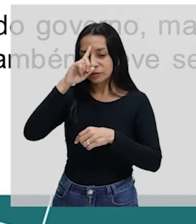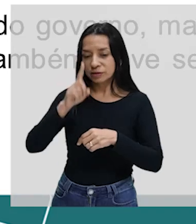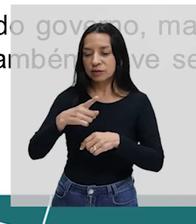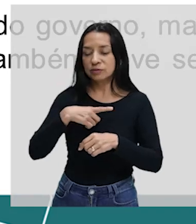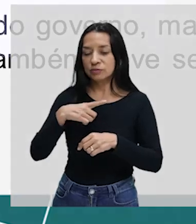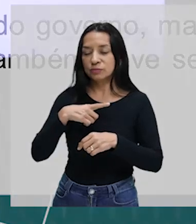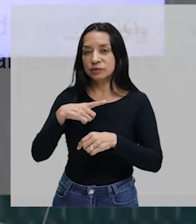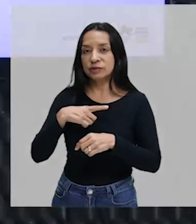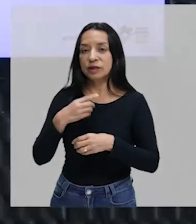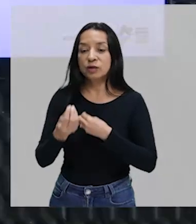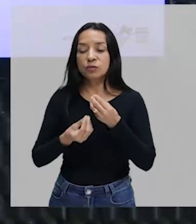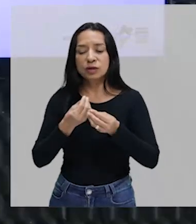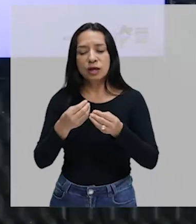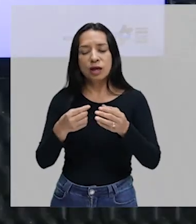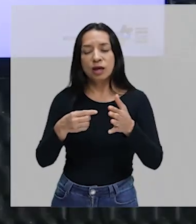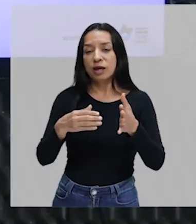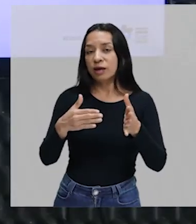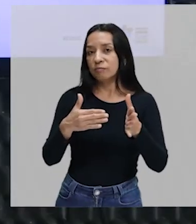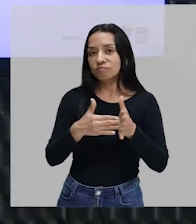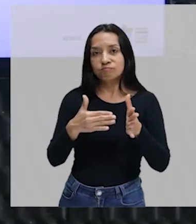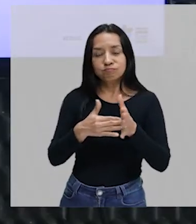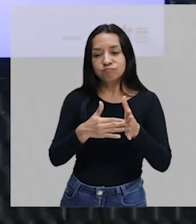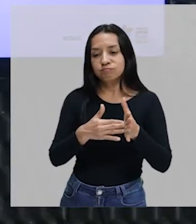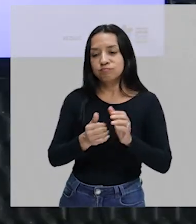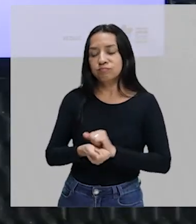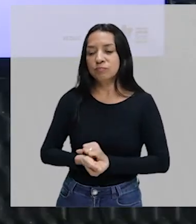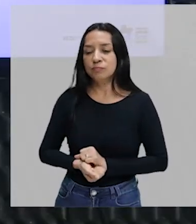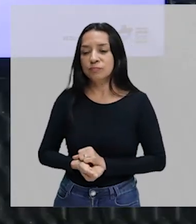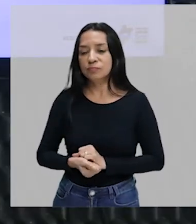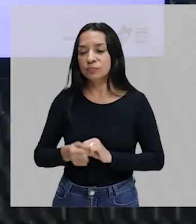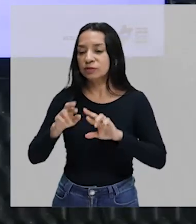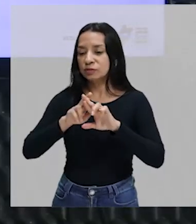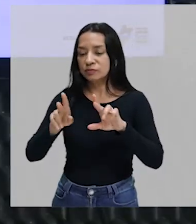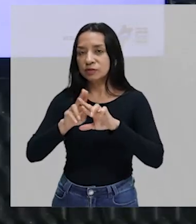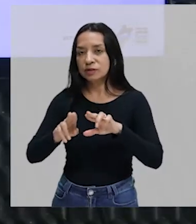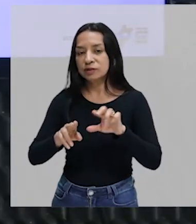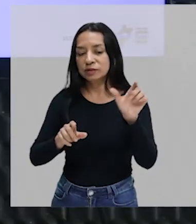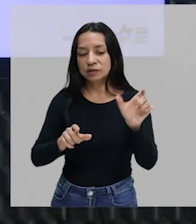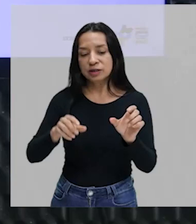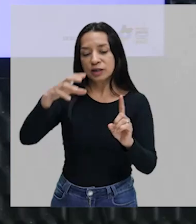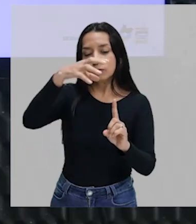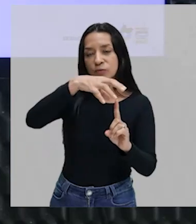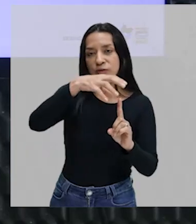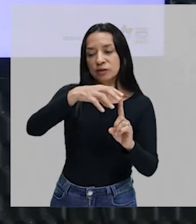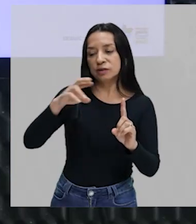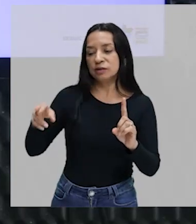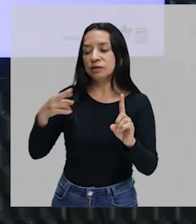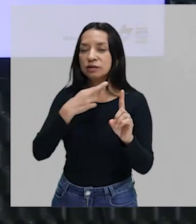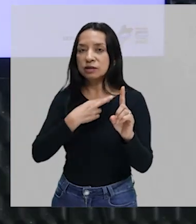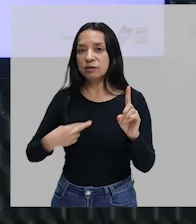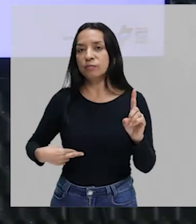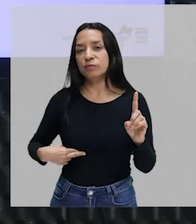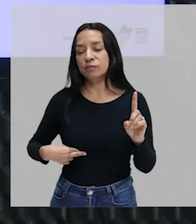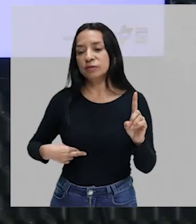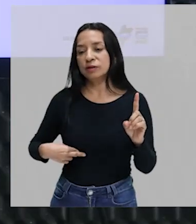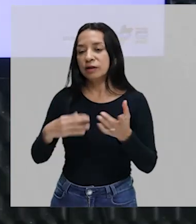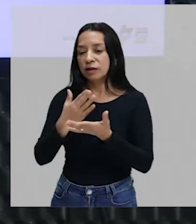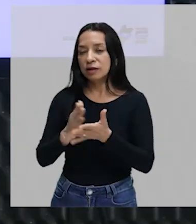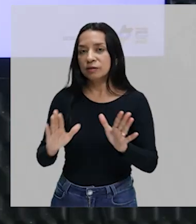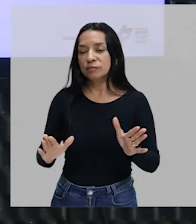voto popular. E com essas diferenças entre monarquia e república, a gente encerra mais uma aula de